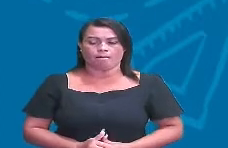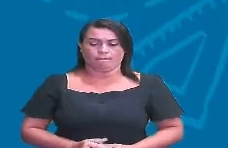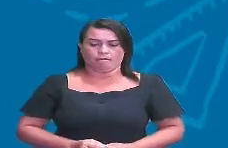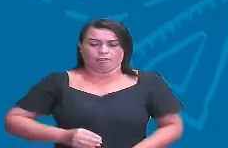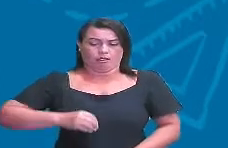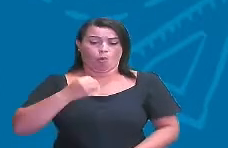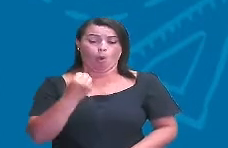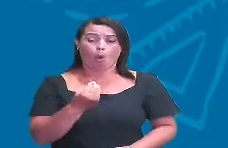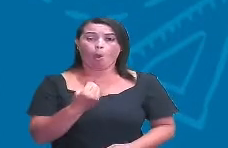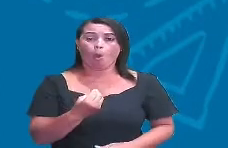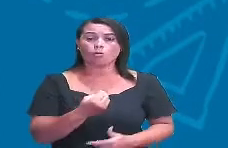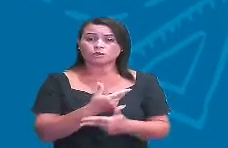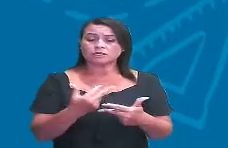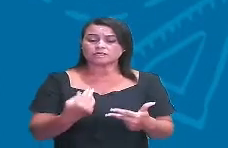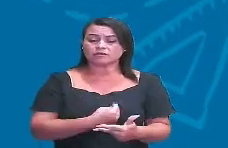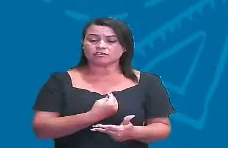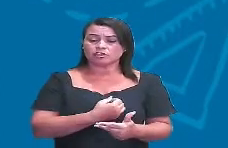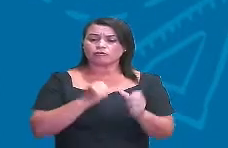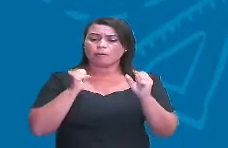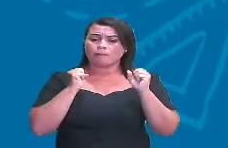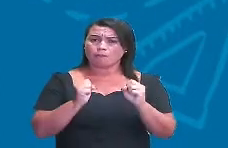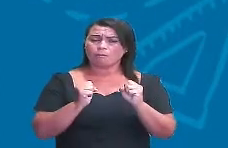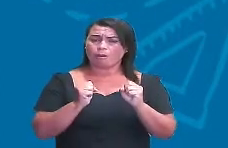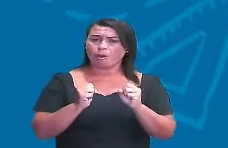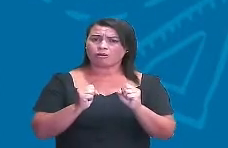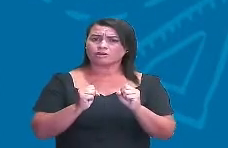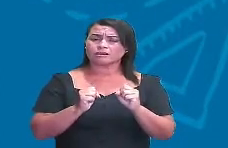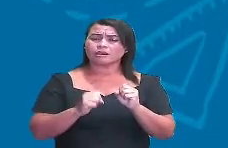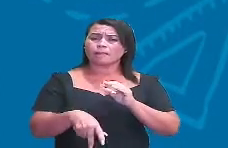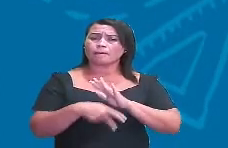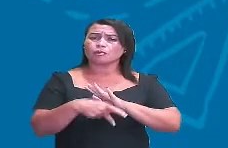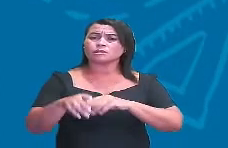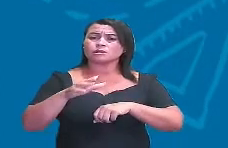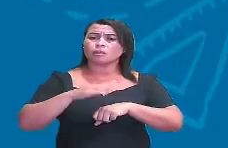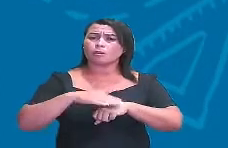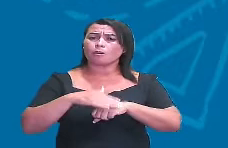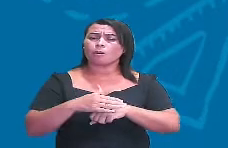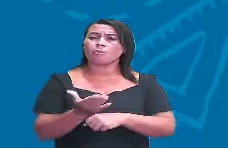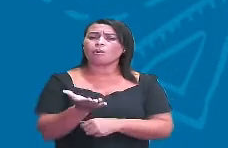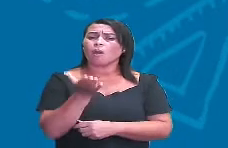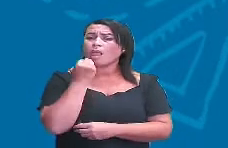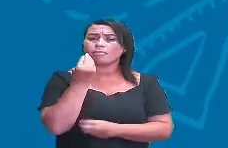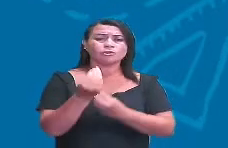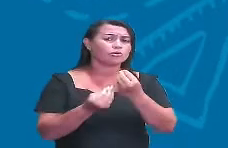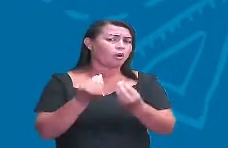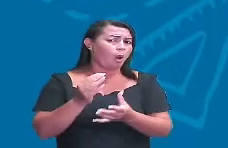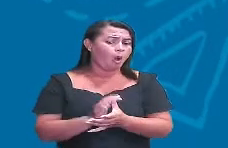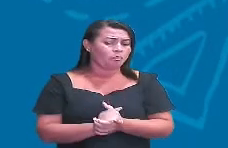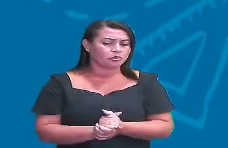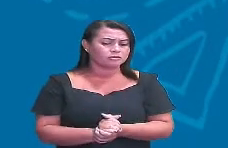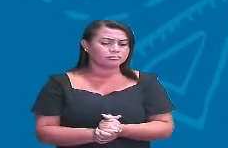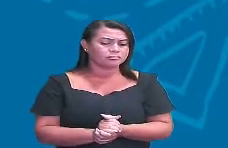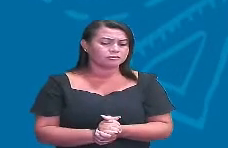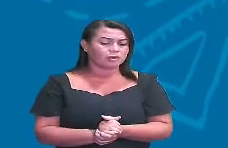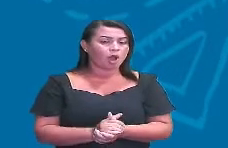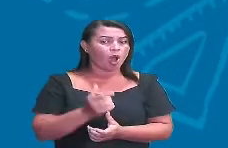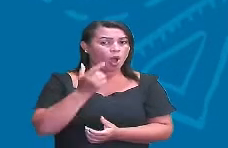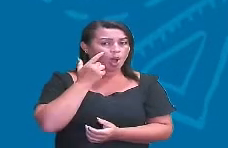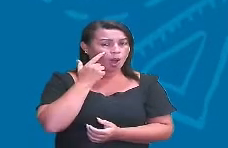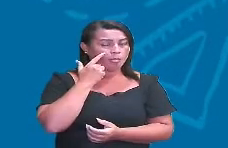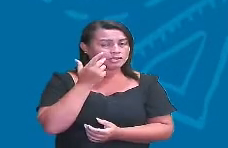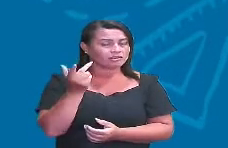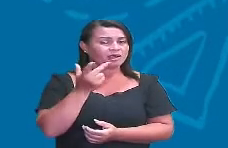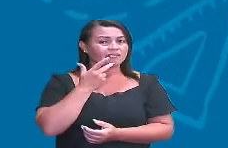Como um ser vivo pode produzir o seu próprio alimento? Aí a gente chega na ideia